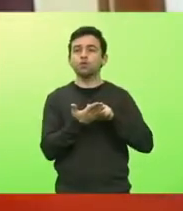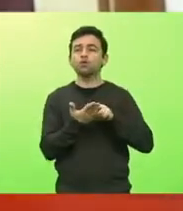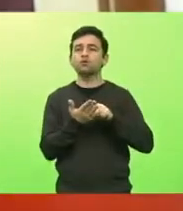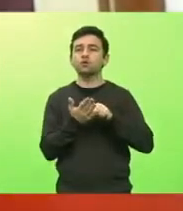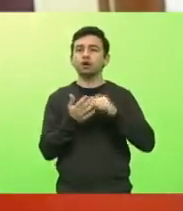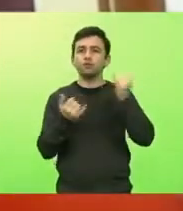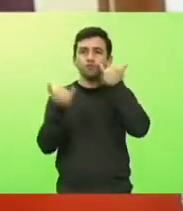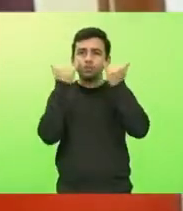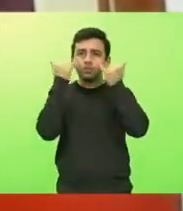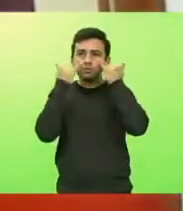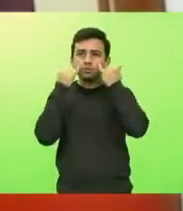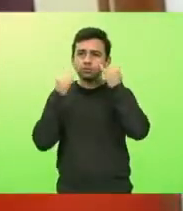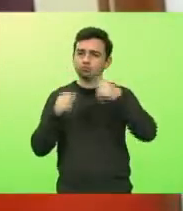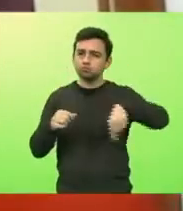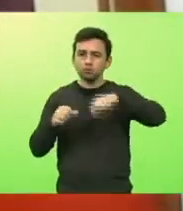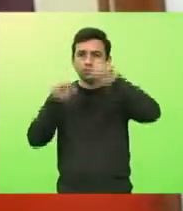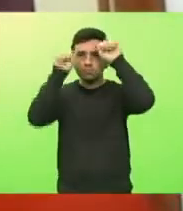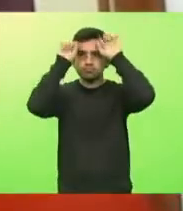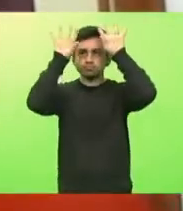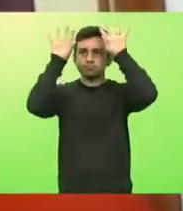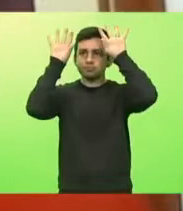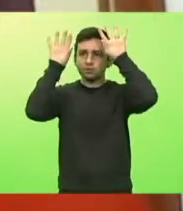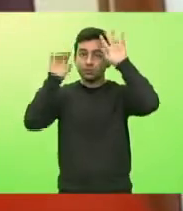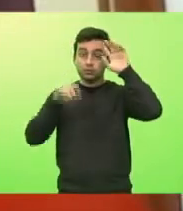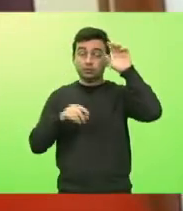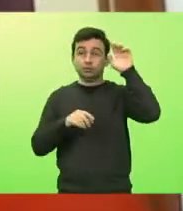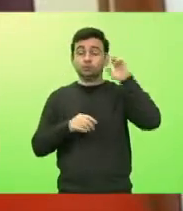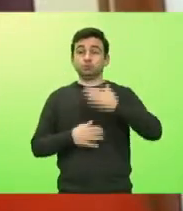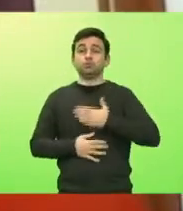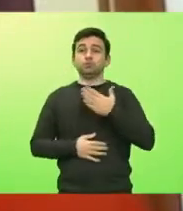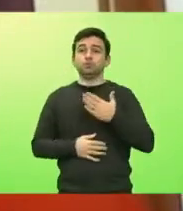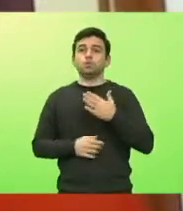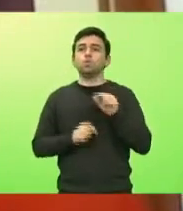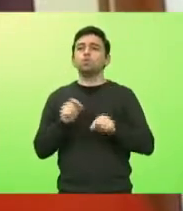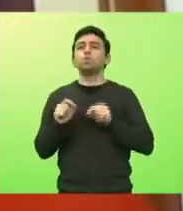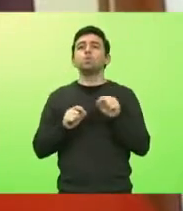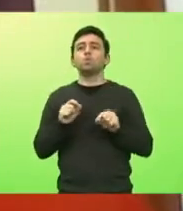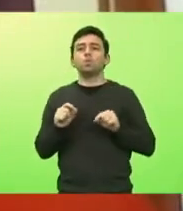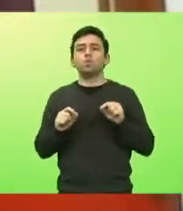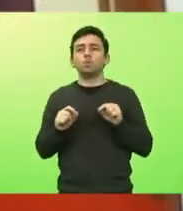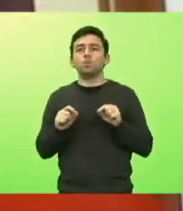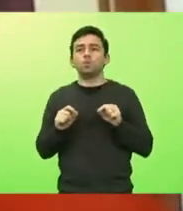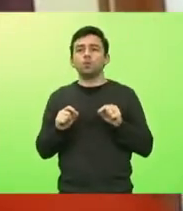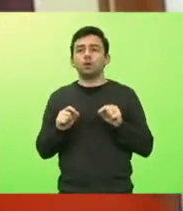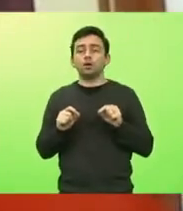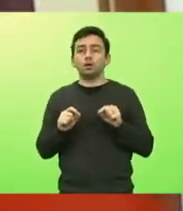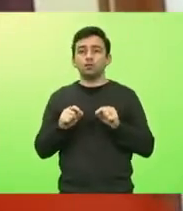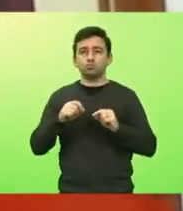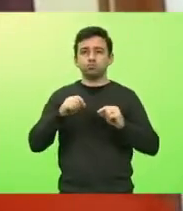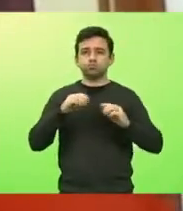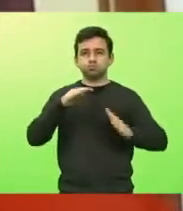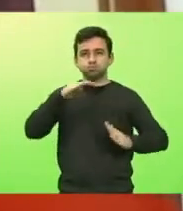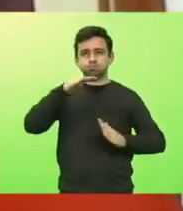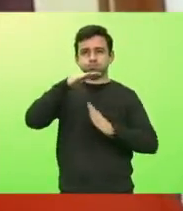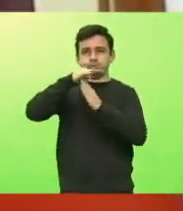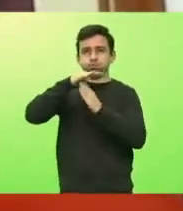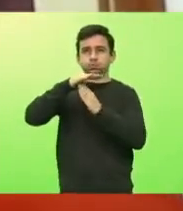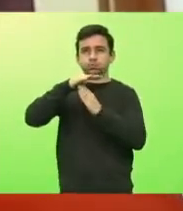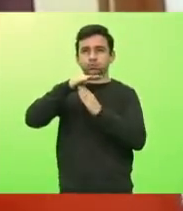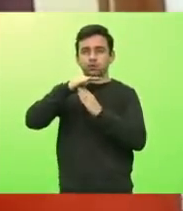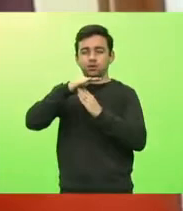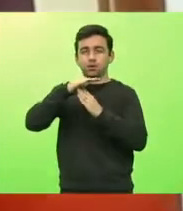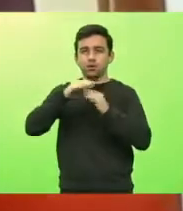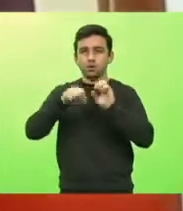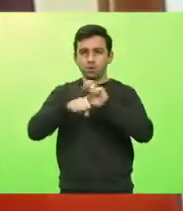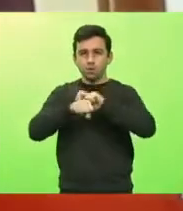deixar o cabelo em pé. Naquela ocasião, ele disse que o pico do coronavírus em Santa Catarina ainda